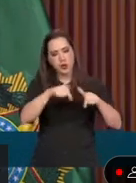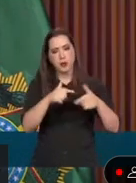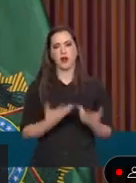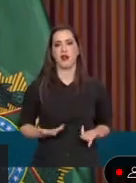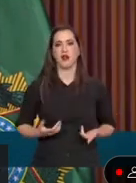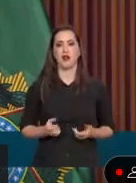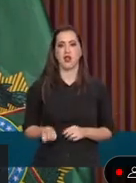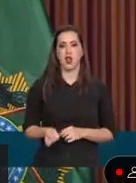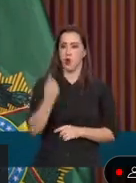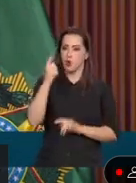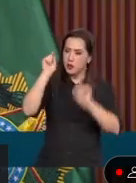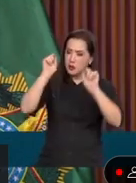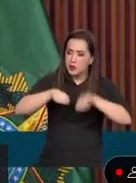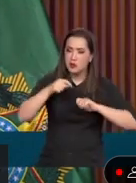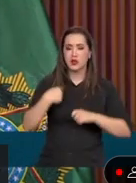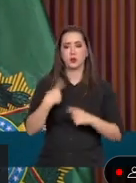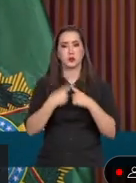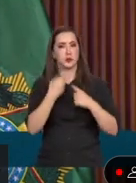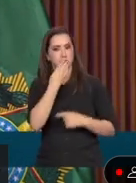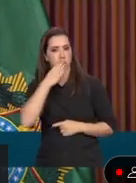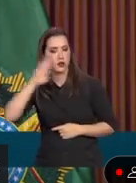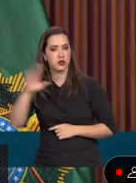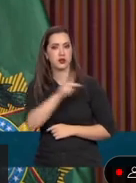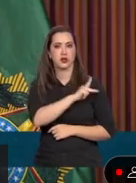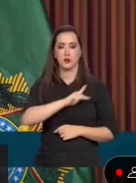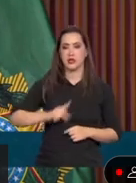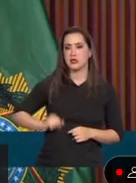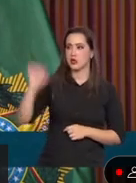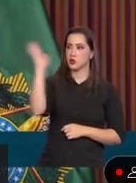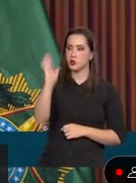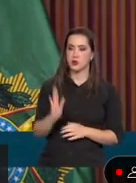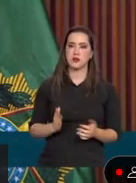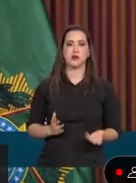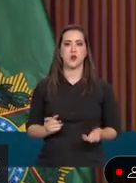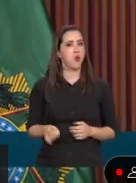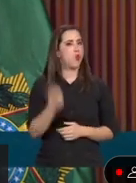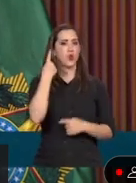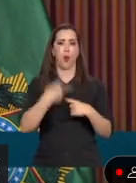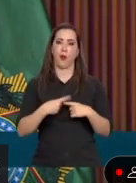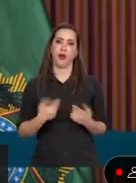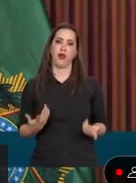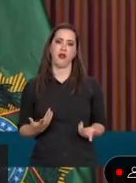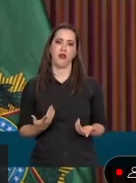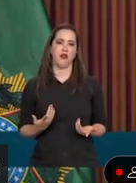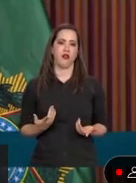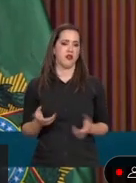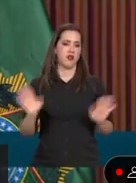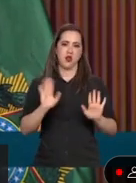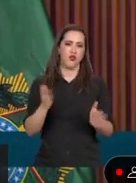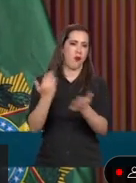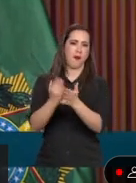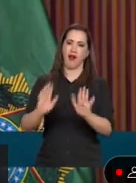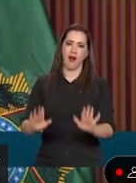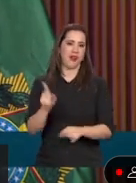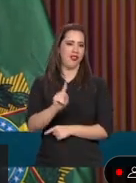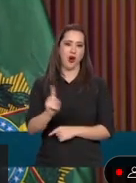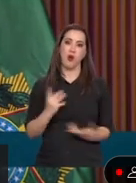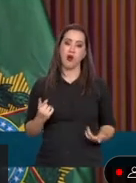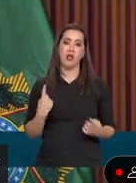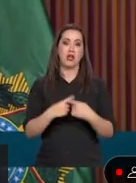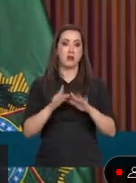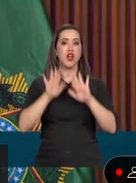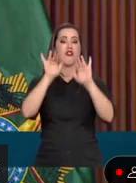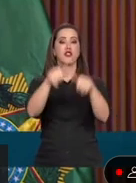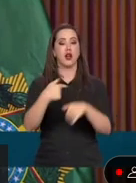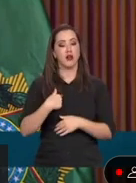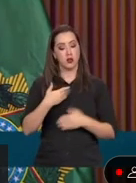pela qual eu votei a ser candidato a presidente da República. É a única razão. E não vou deixar isso escapar, porque quando eu